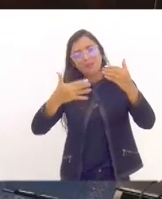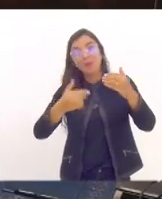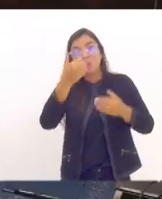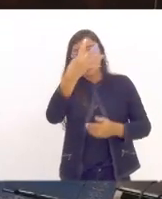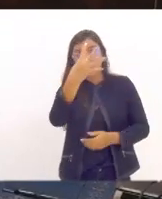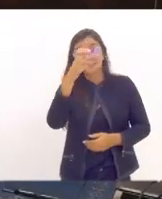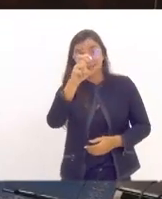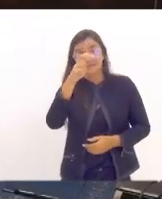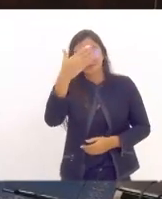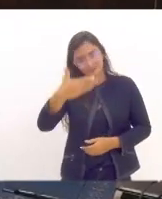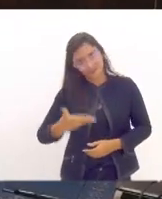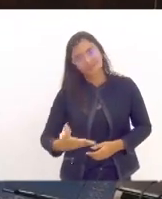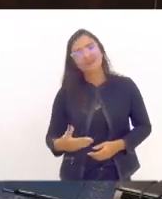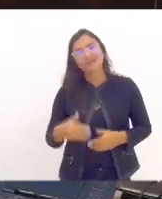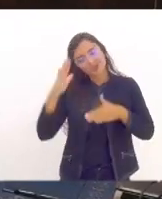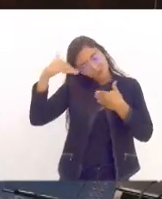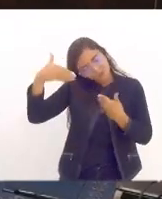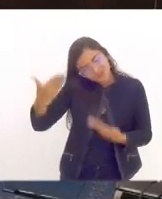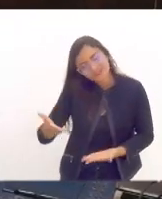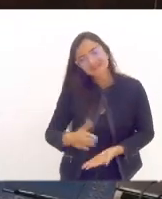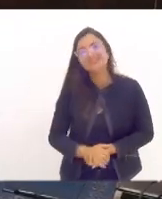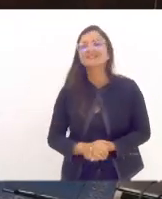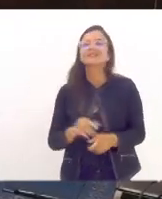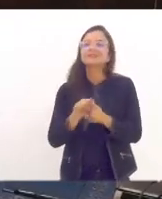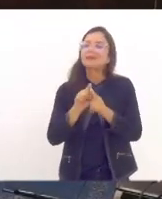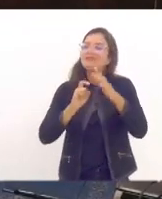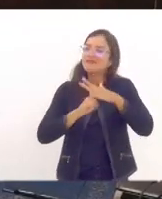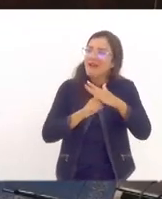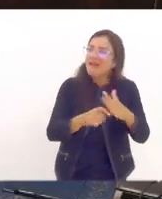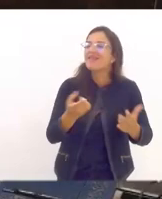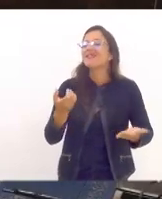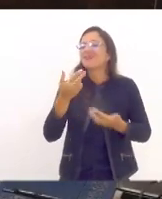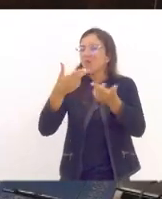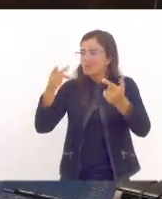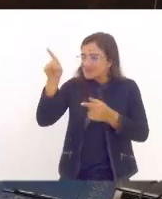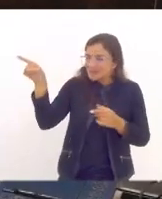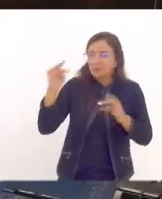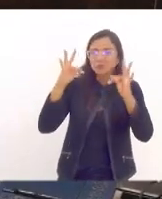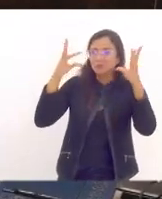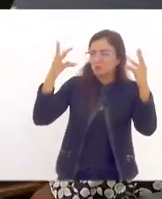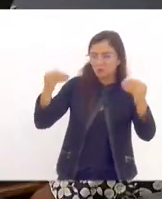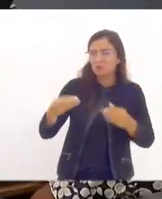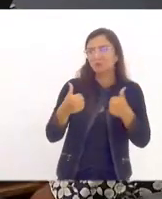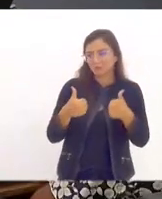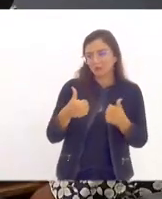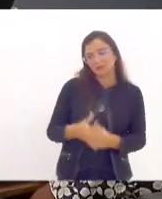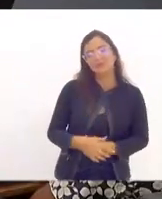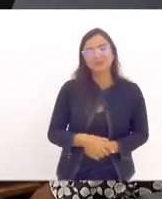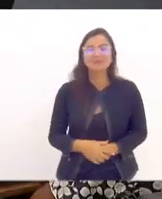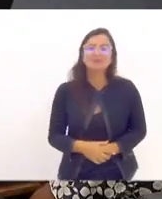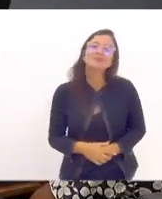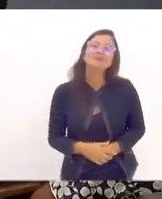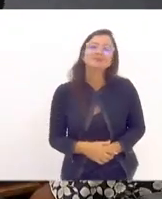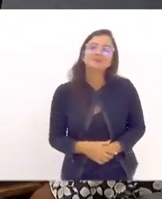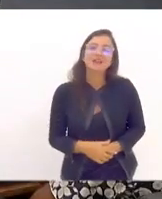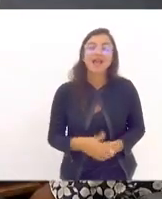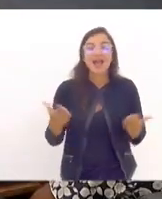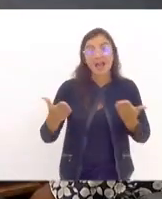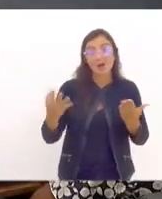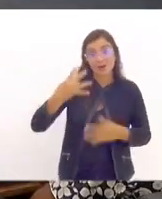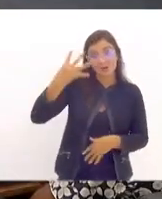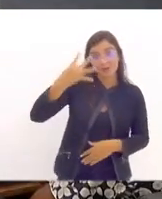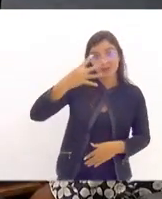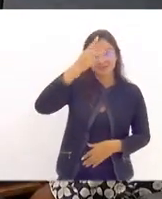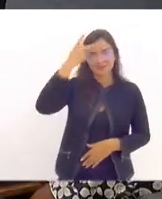homenageados e conhecer um pouco mais da Feira a Cristo de todo mundo que dá vontade de a gente ficar ouvindo todo mundo né Maravilha e nossa quarta fala